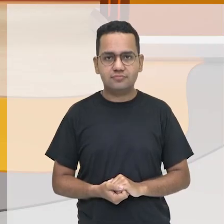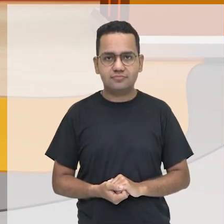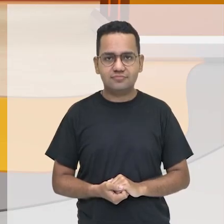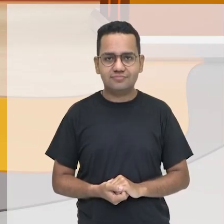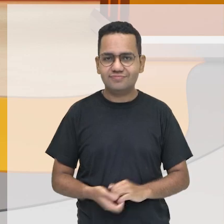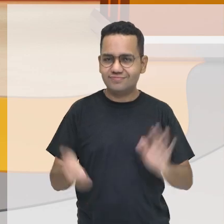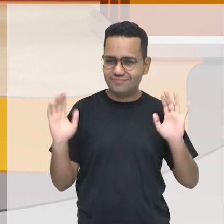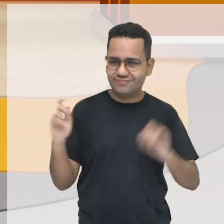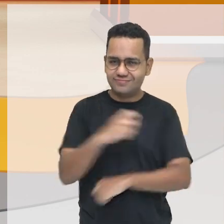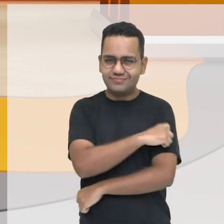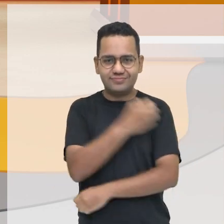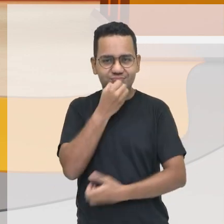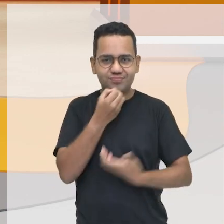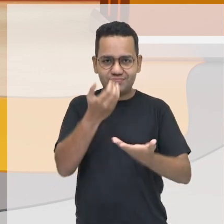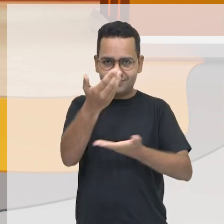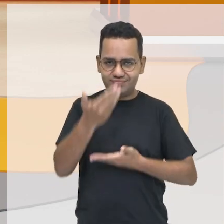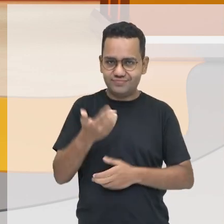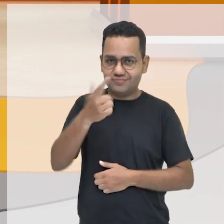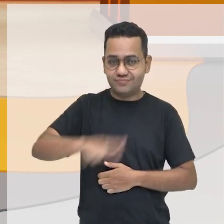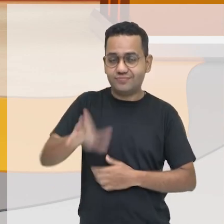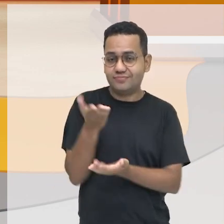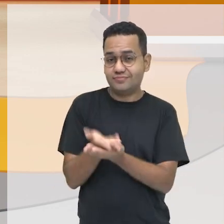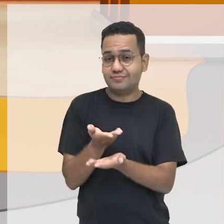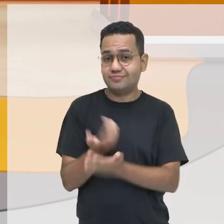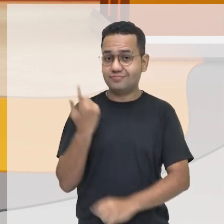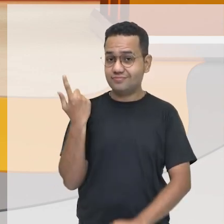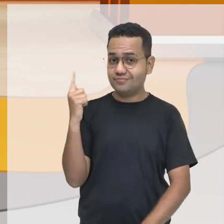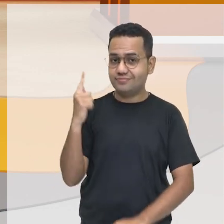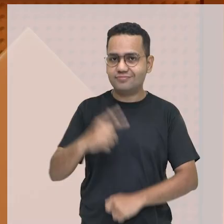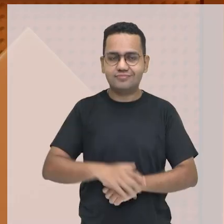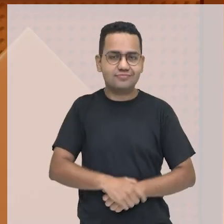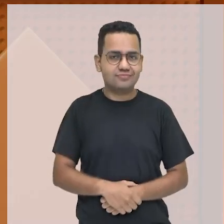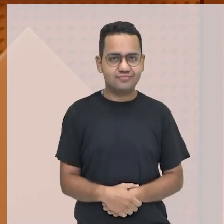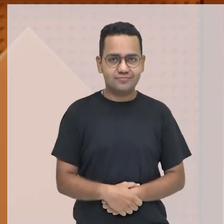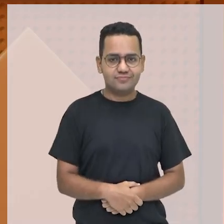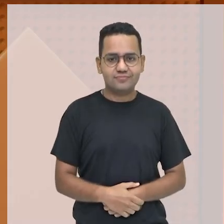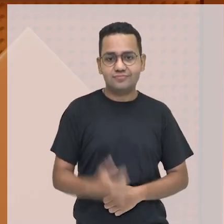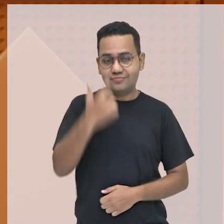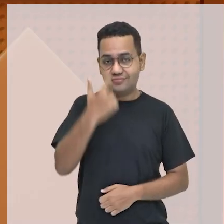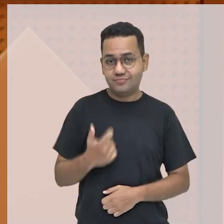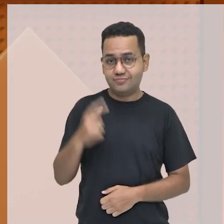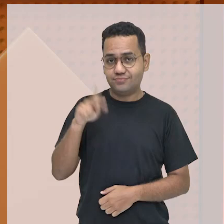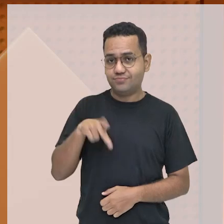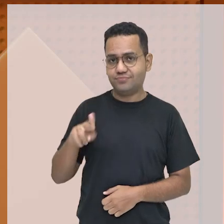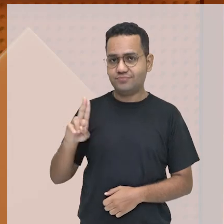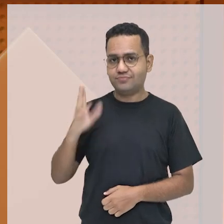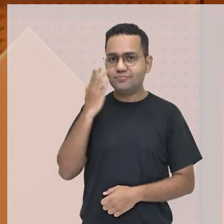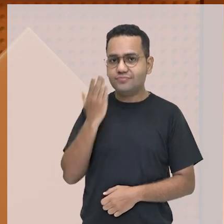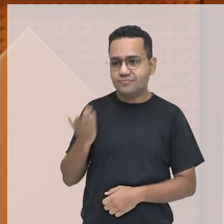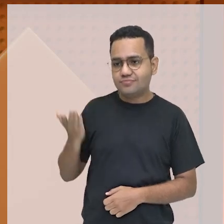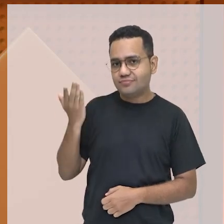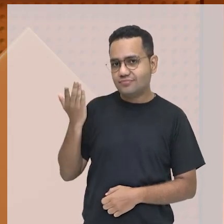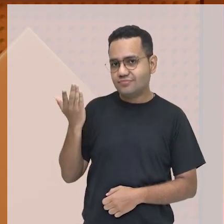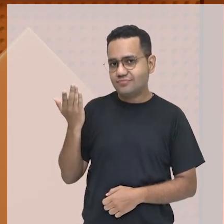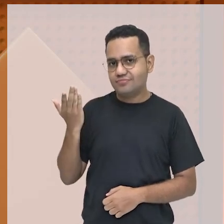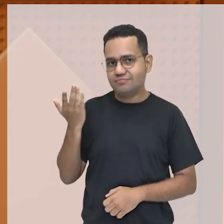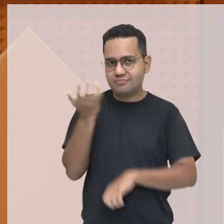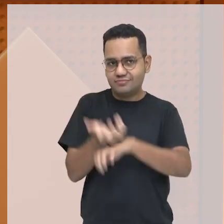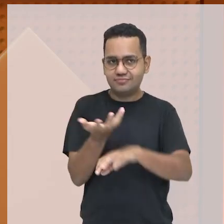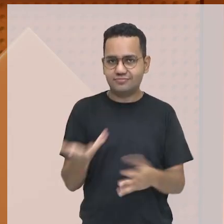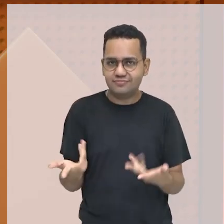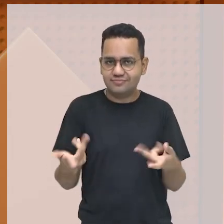Olá, então, sejam muito bem-vindos a mais uma aula de Geografia. O meu nome é Alexandre Donato, desta